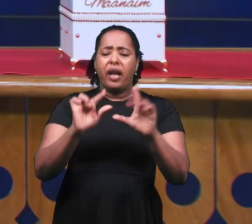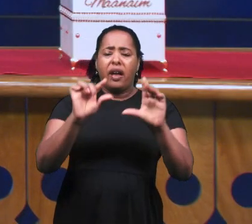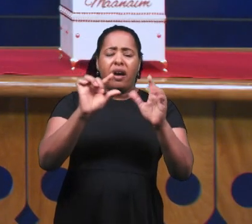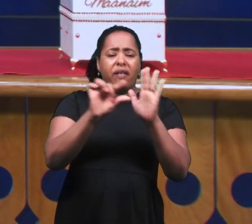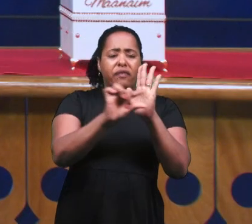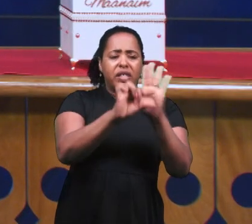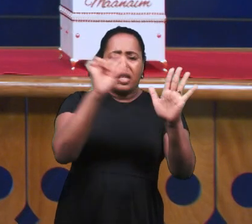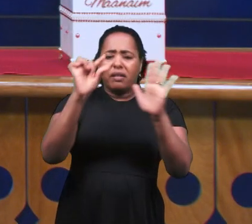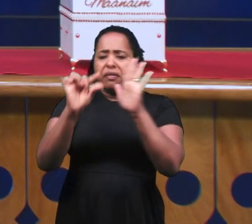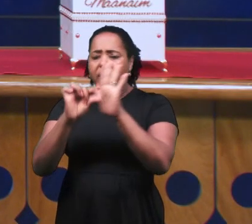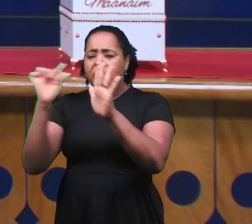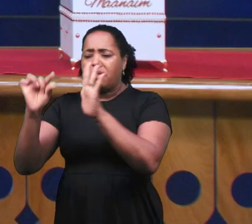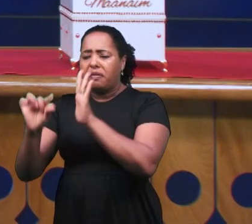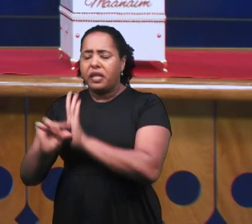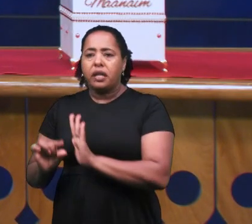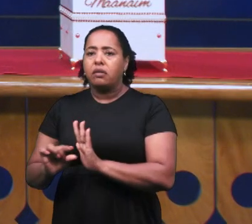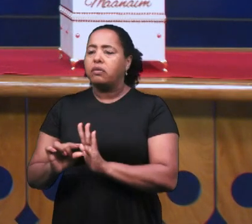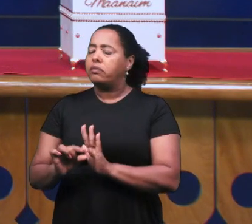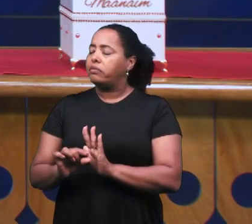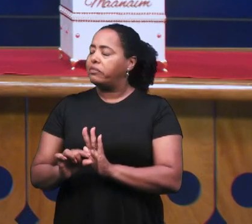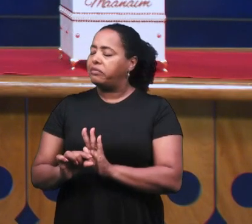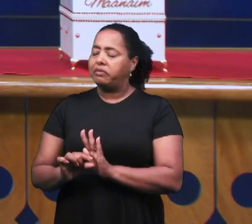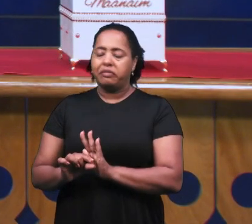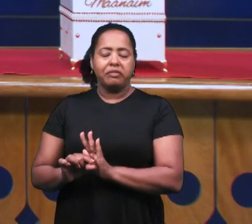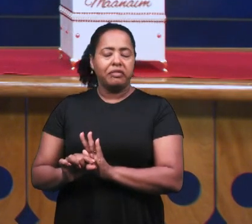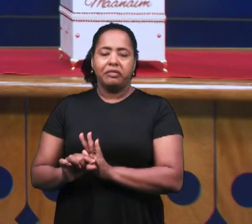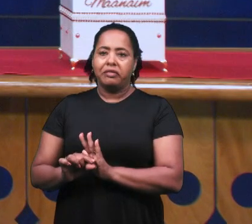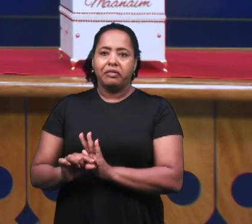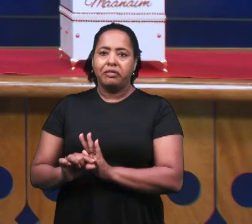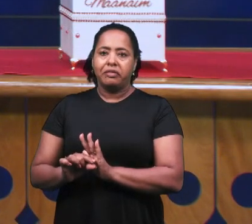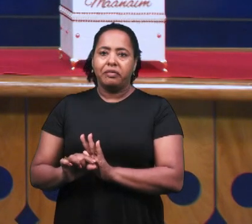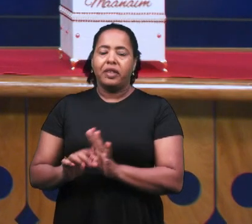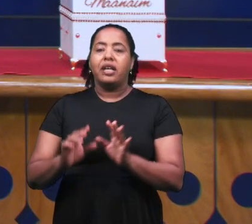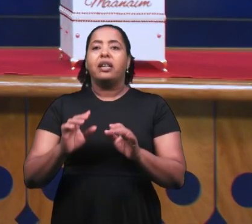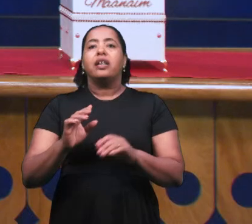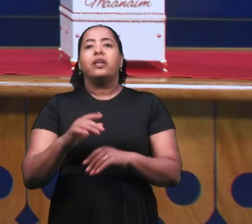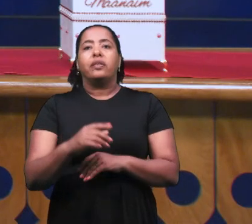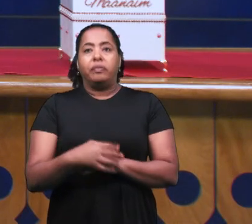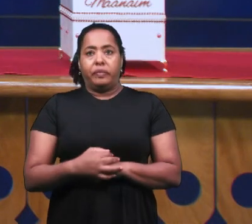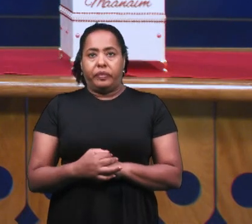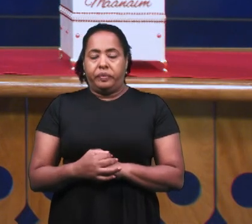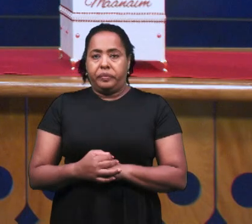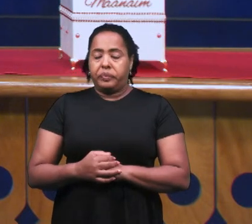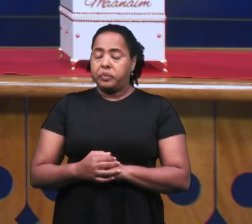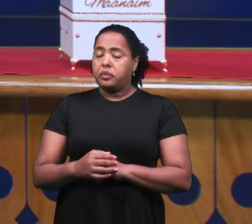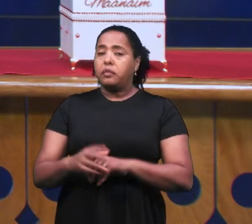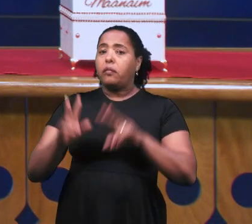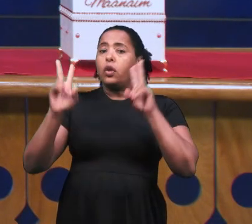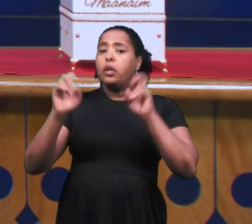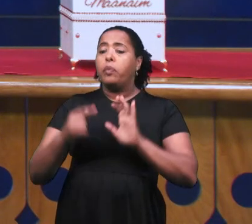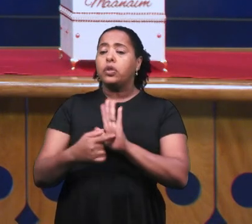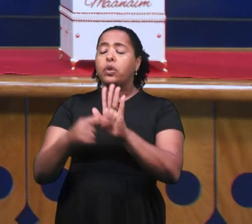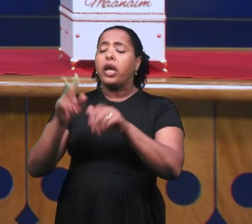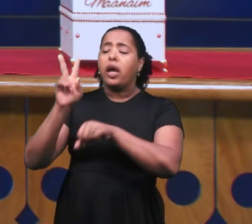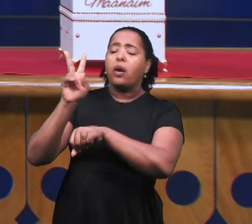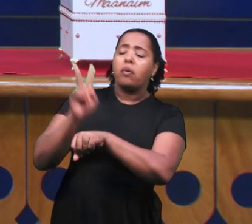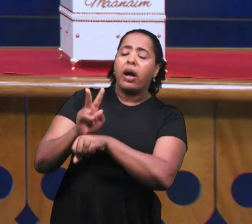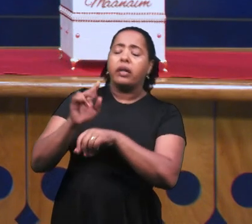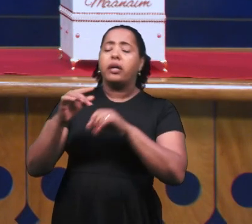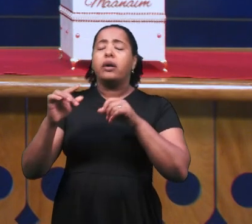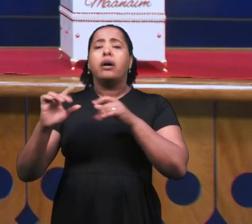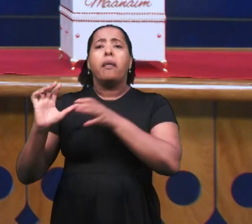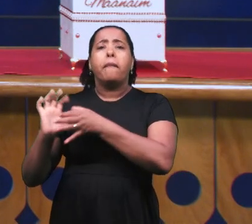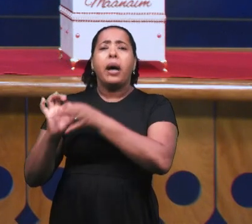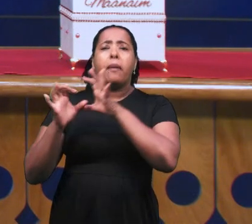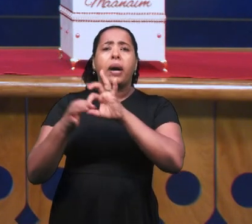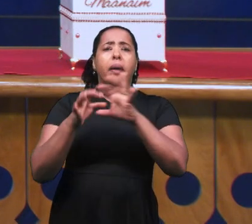versículo, existe contexto. Por exemplo, você está falando sobre os guardas. Então, naquele contexto, os guardas